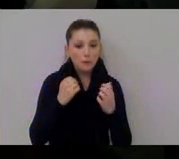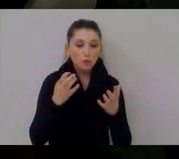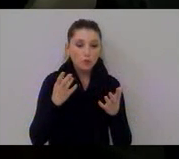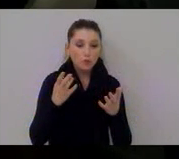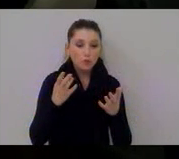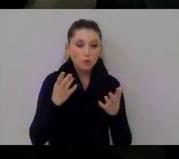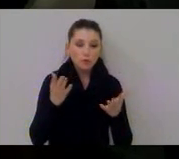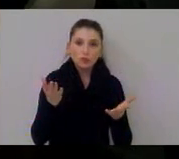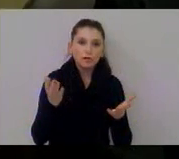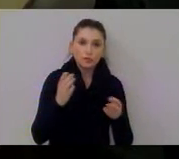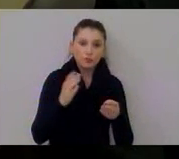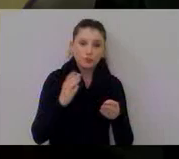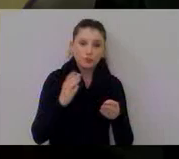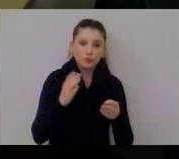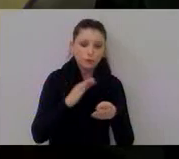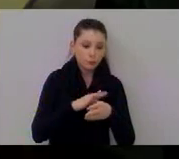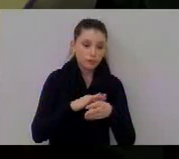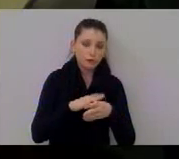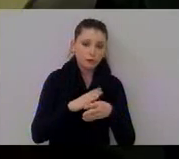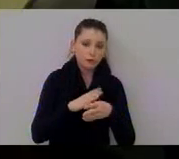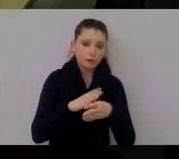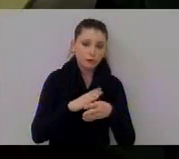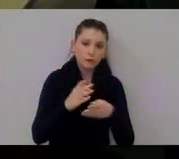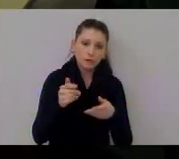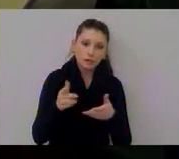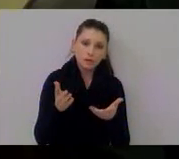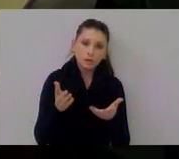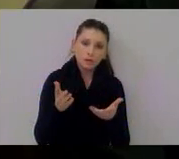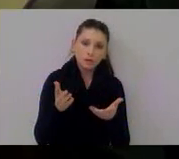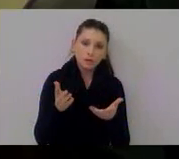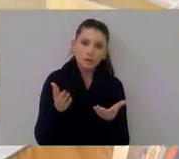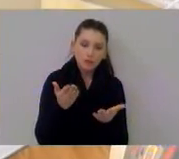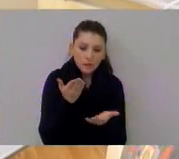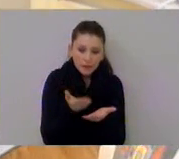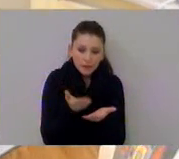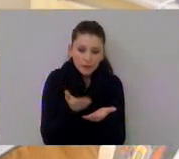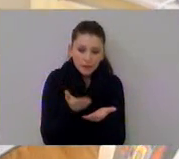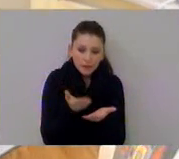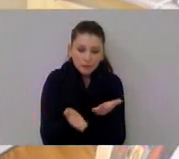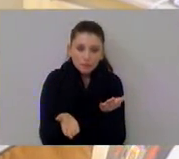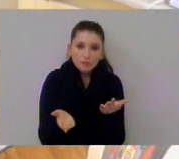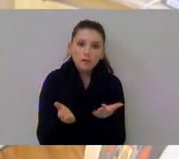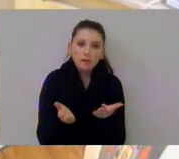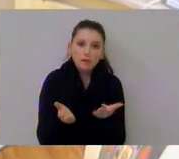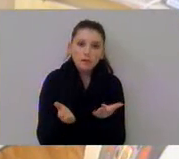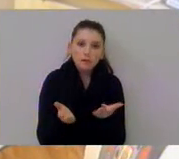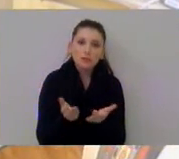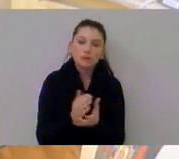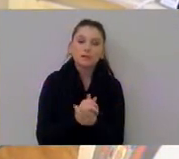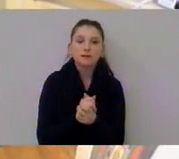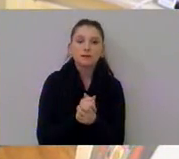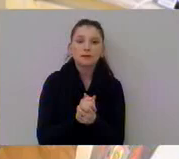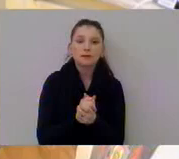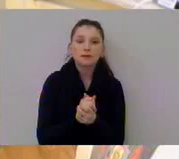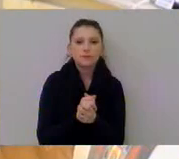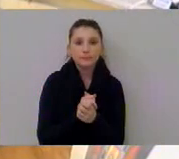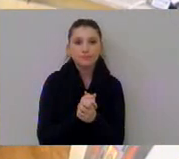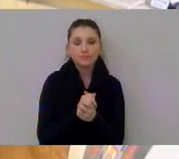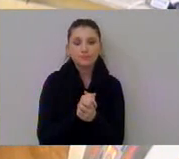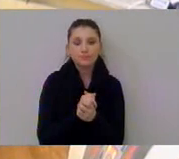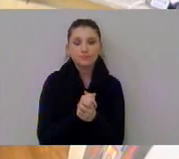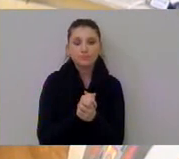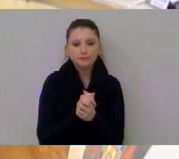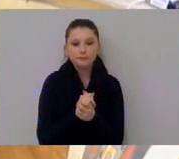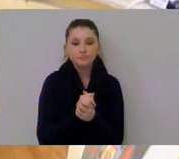da ponte que liga o bairro Linha Batista ao Den Bosque. Madeiras